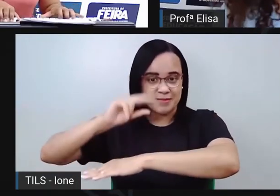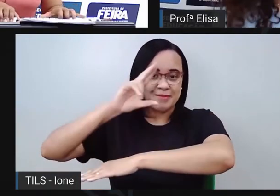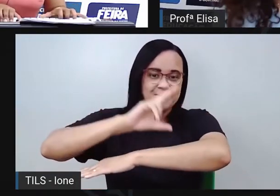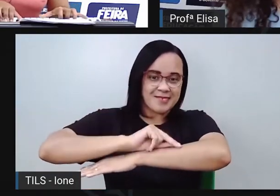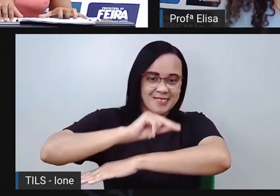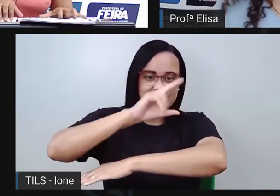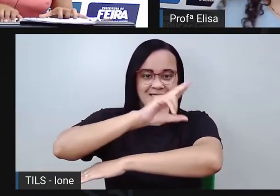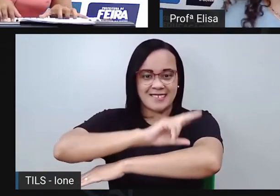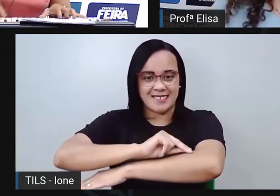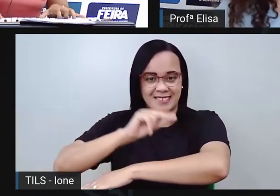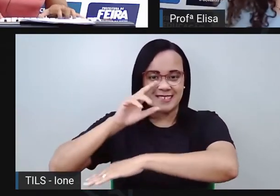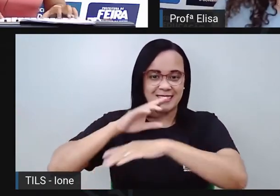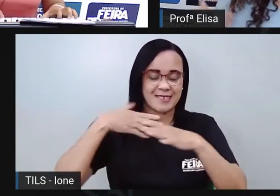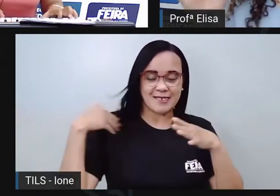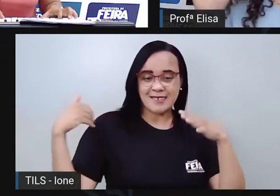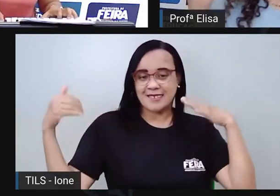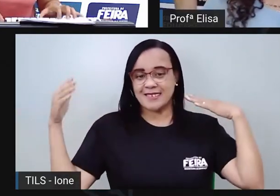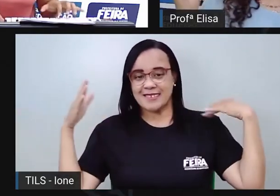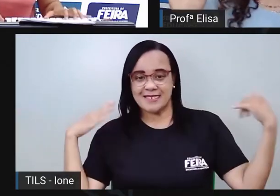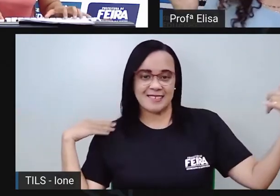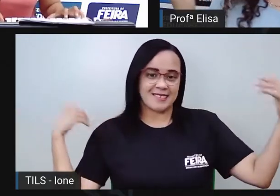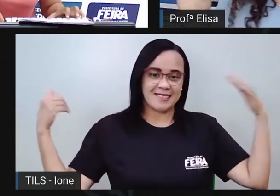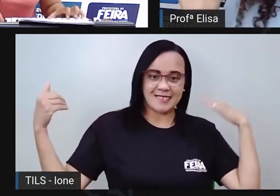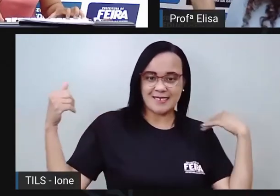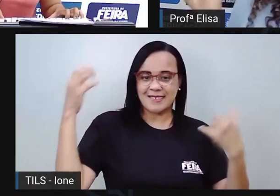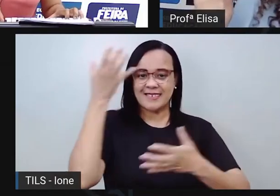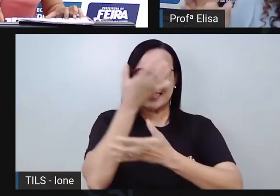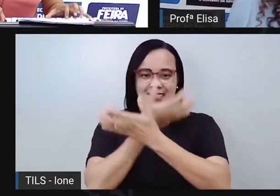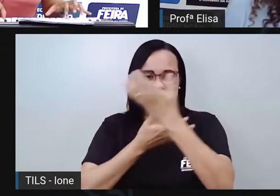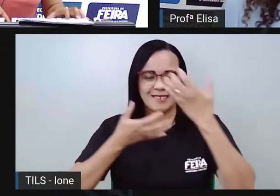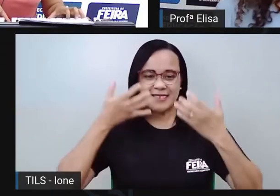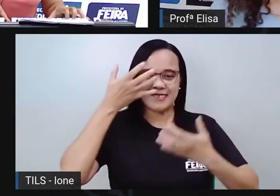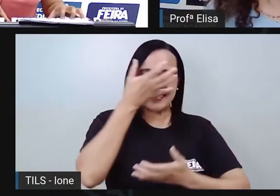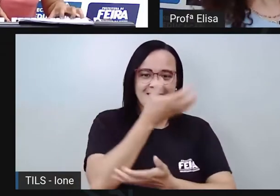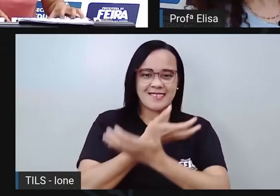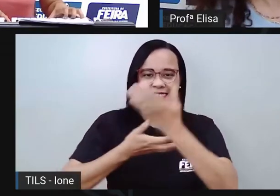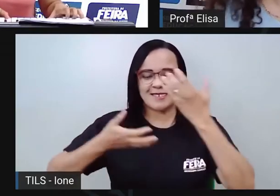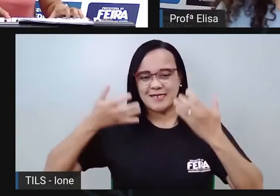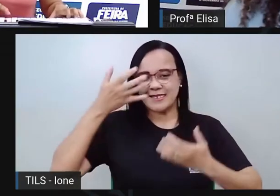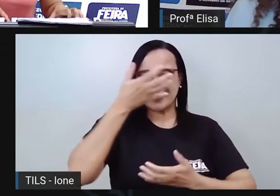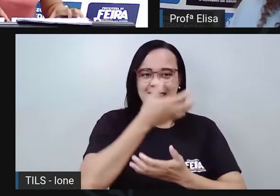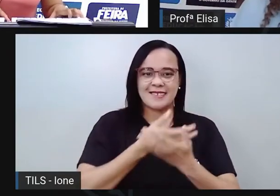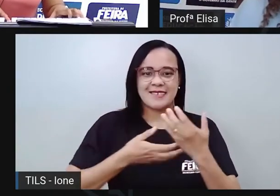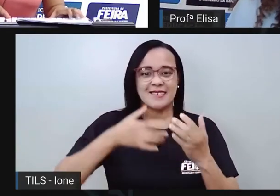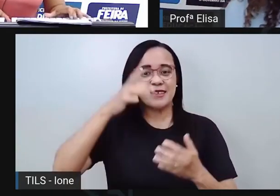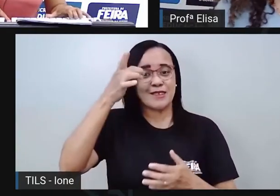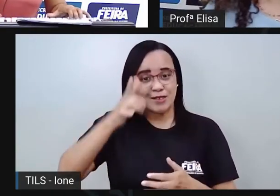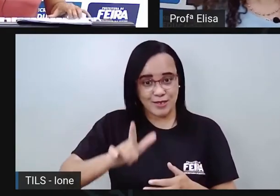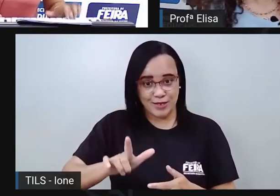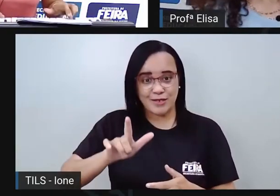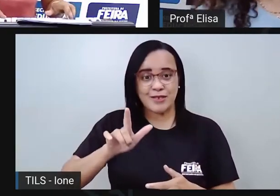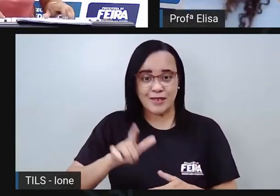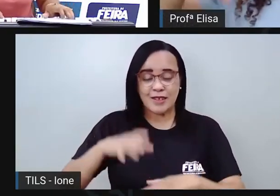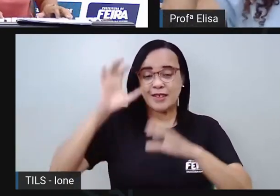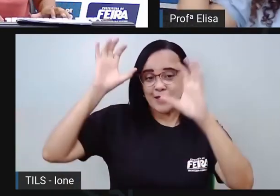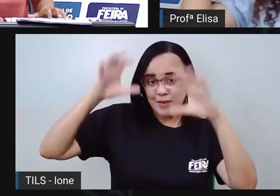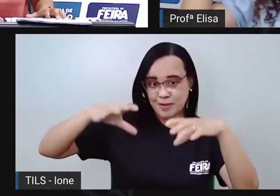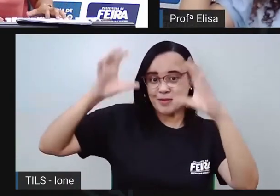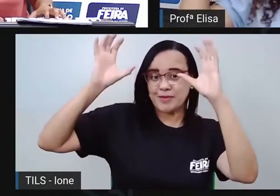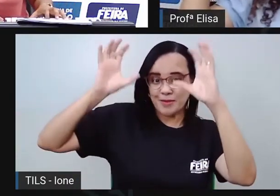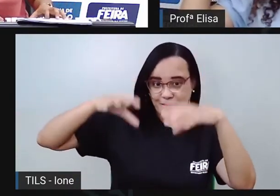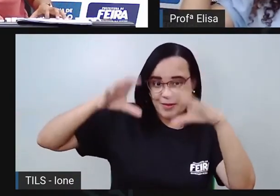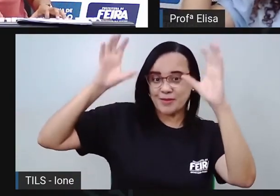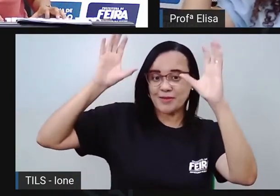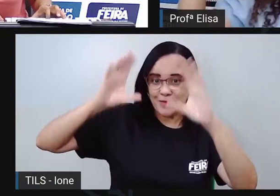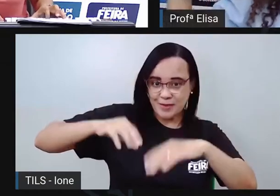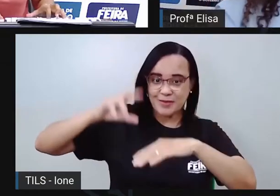ele canta para passear laiá laiá de novo para você agora Faz Chover